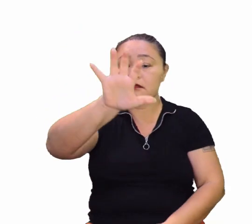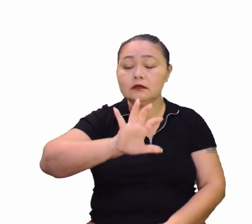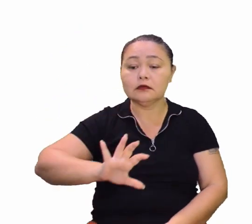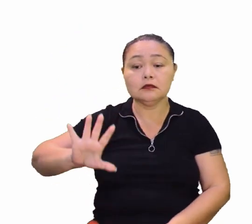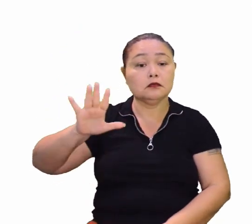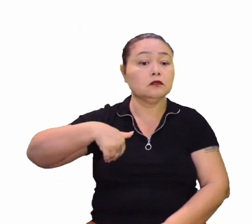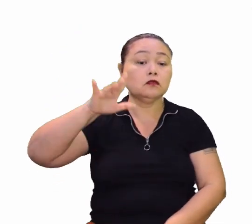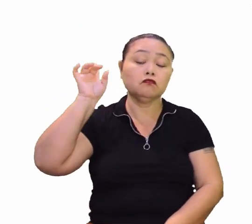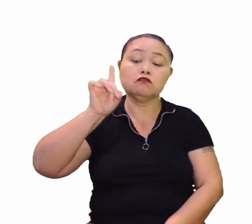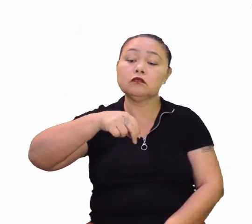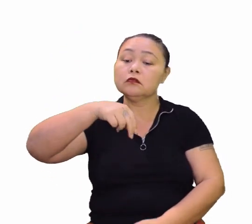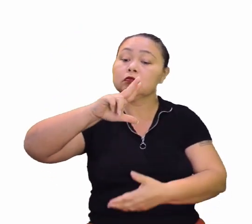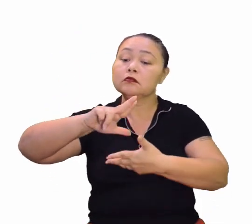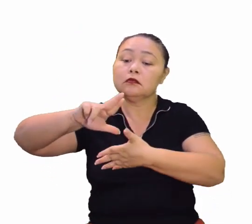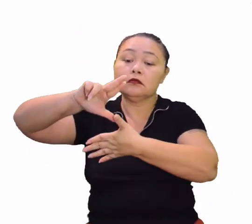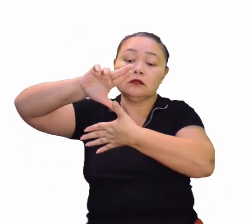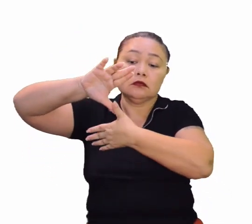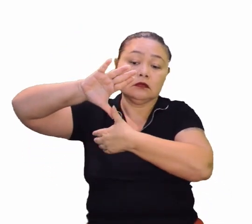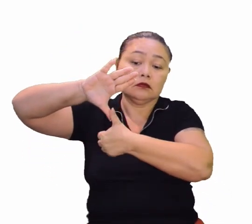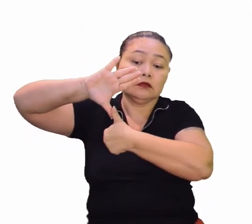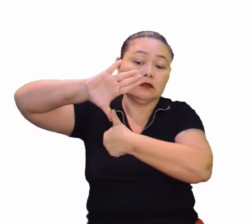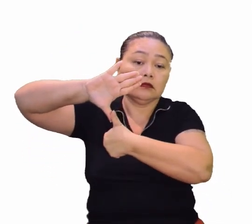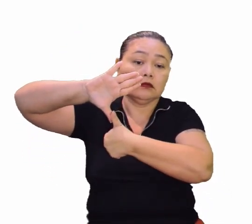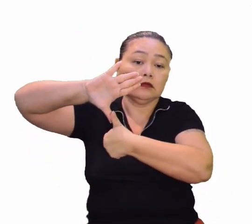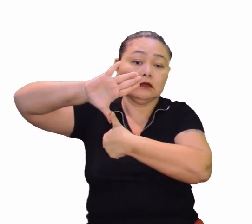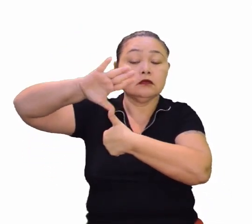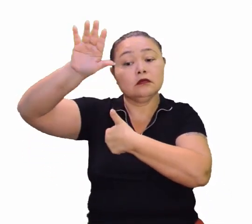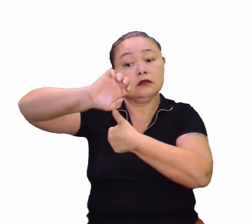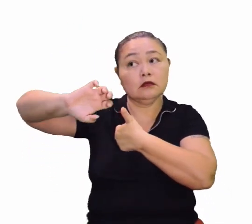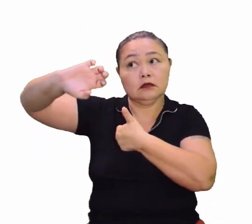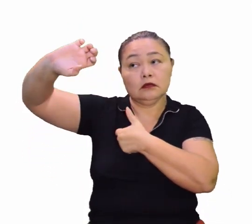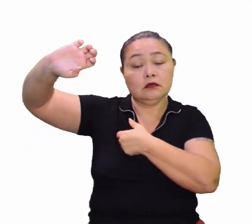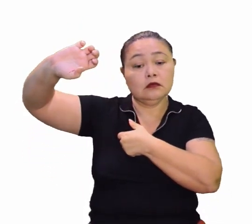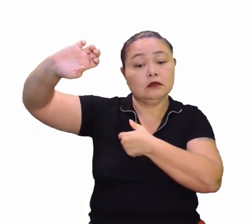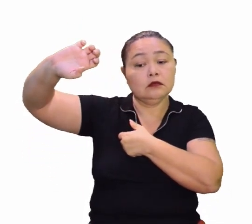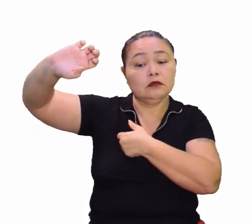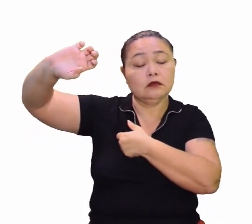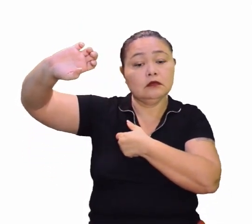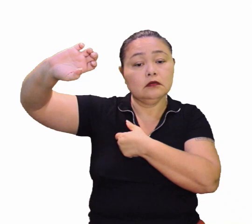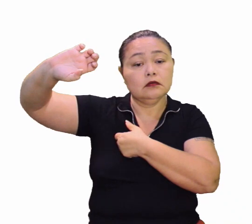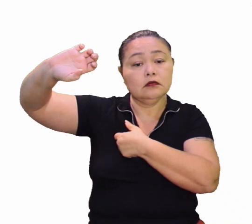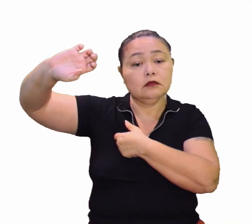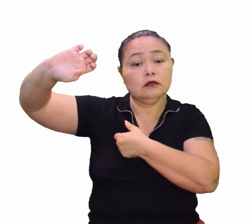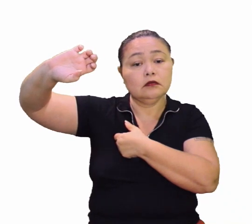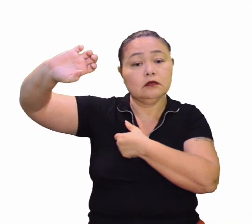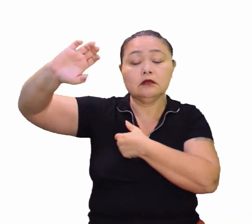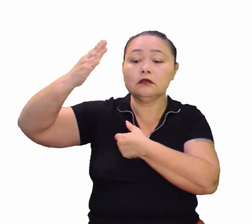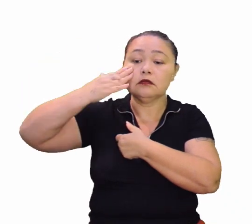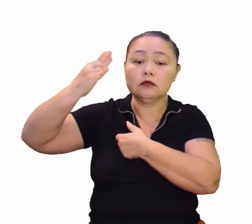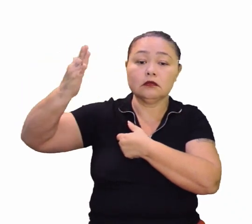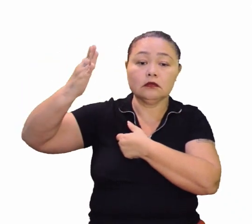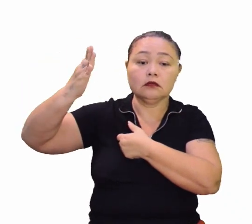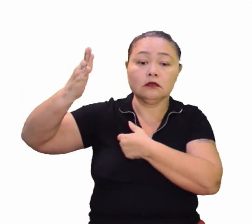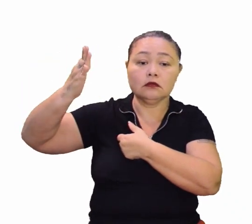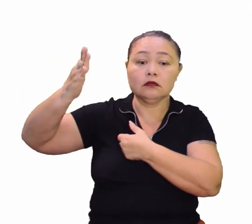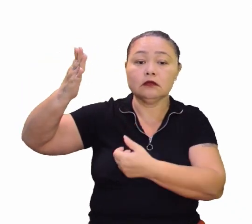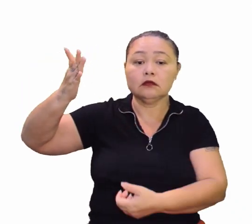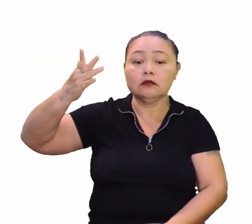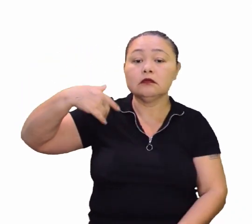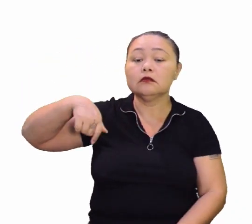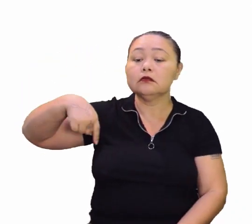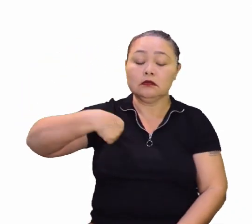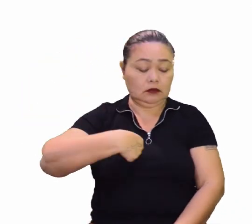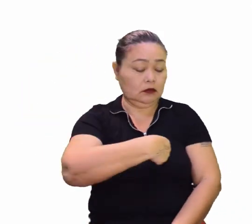ó, América do Norte, a Europa. Olha aqui a região